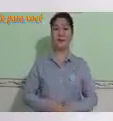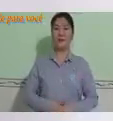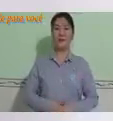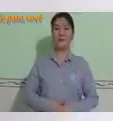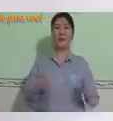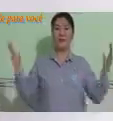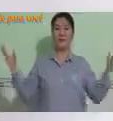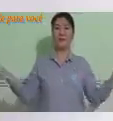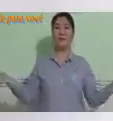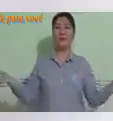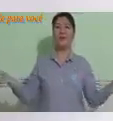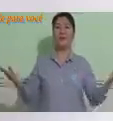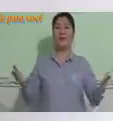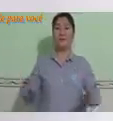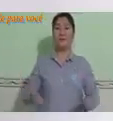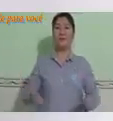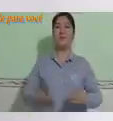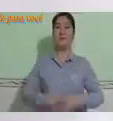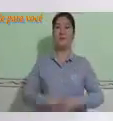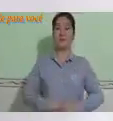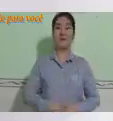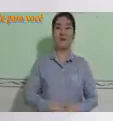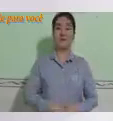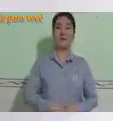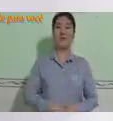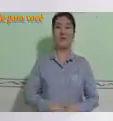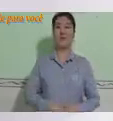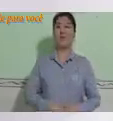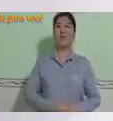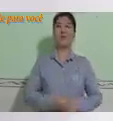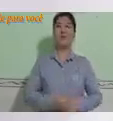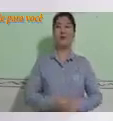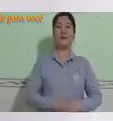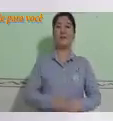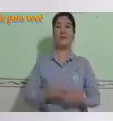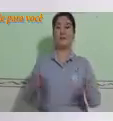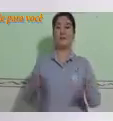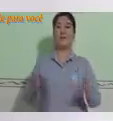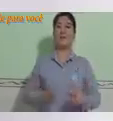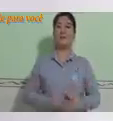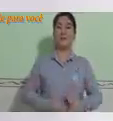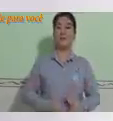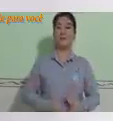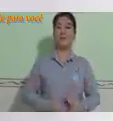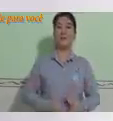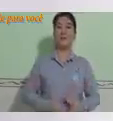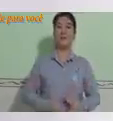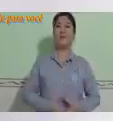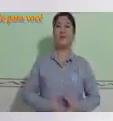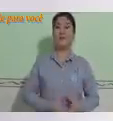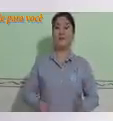antidepressivos, como fluoxetinal ou sertralina, para as pessoas diagnosticadas com depressão, remédios para